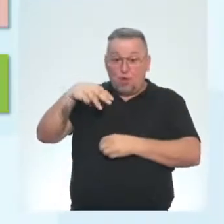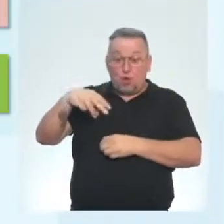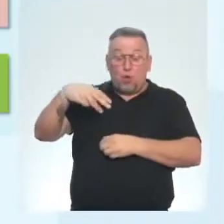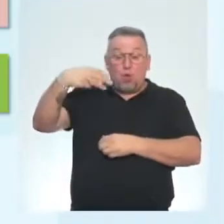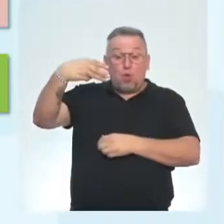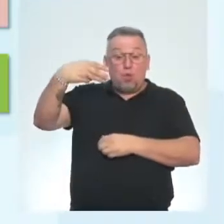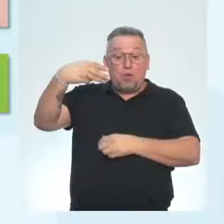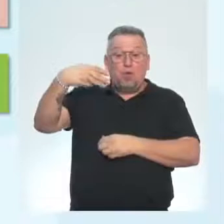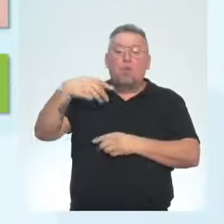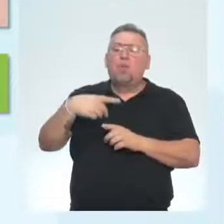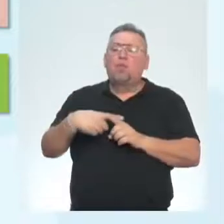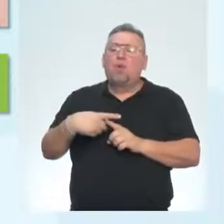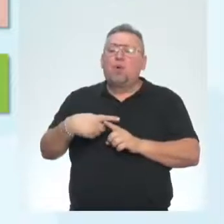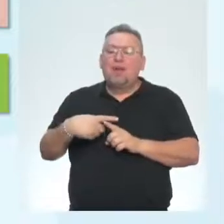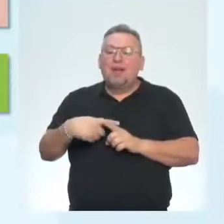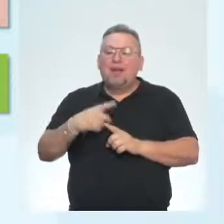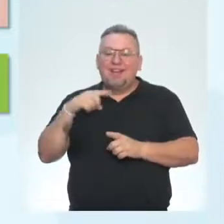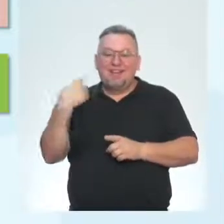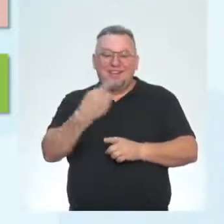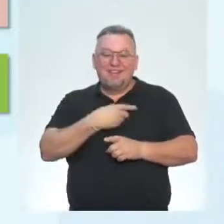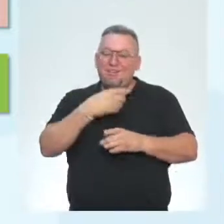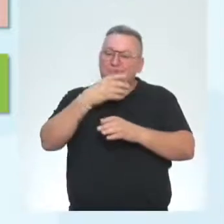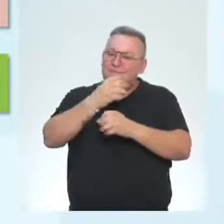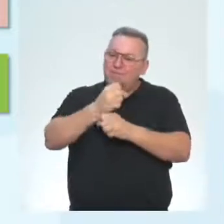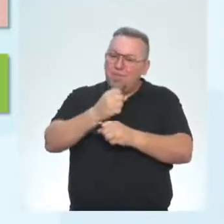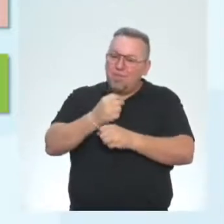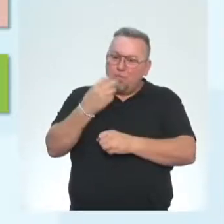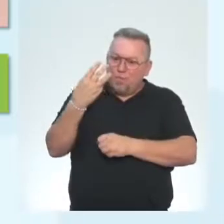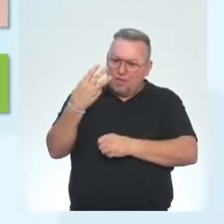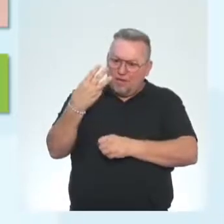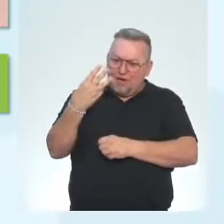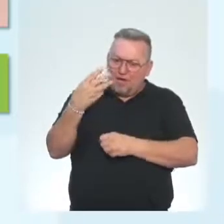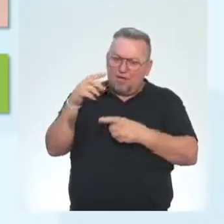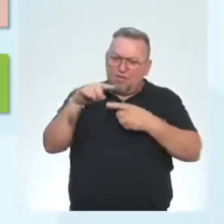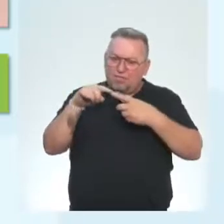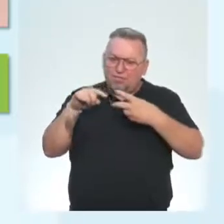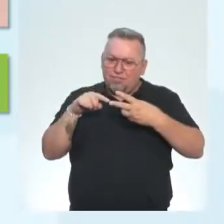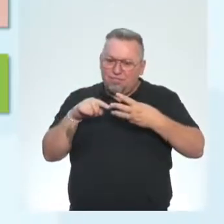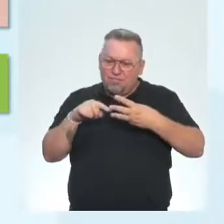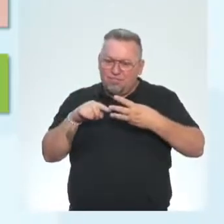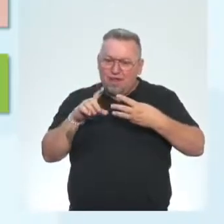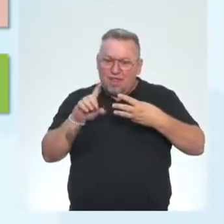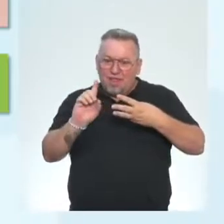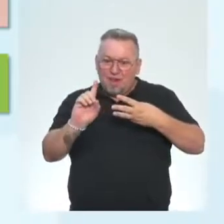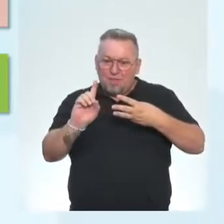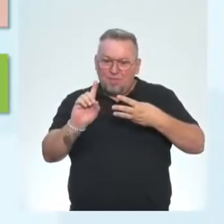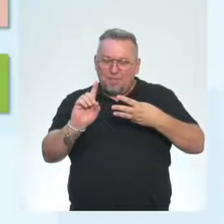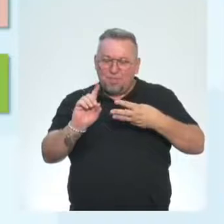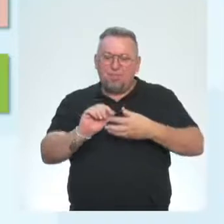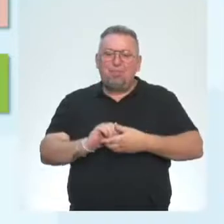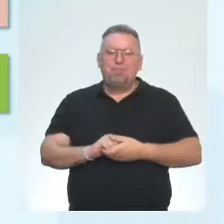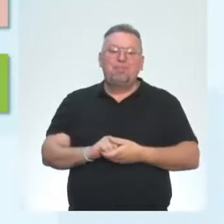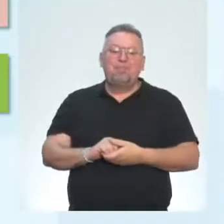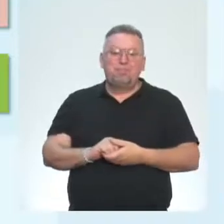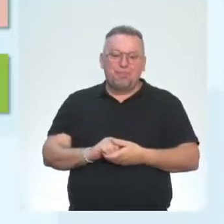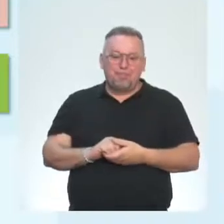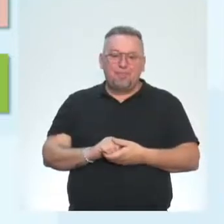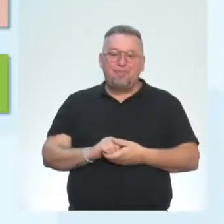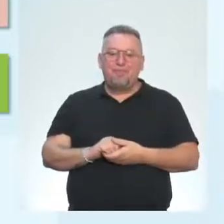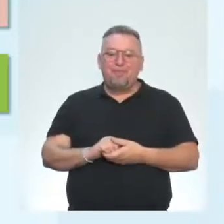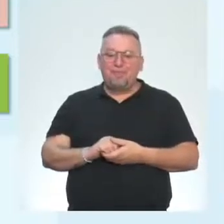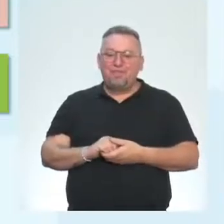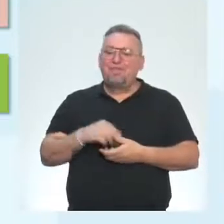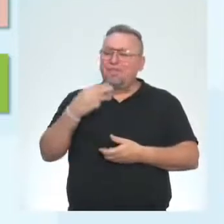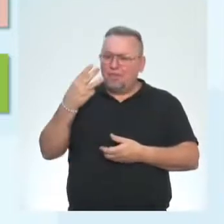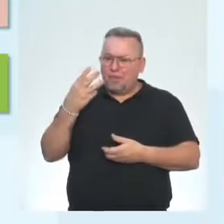Jonas? Por quê? Porque nós calculamos pelas 3 dimensões da figura. Né? No espaço, né? Exatamente. Então são as